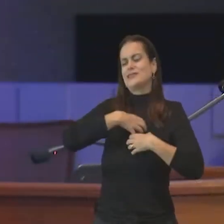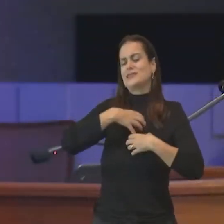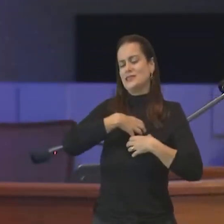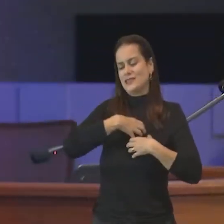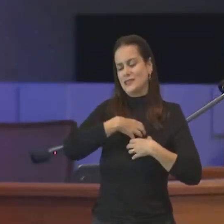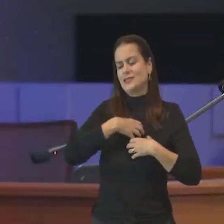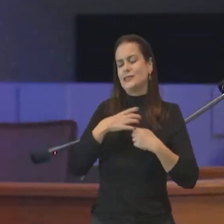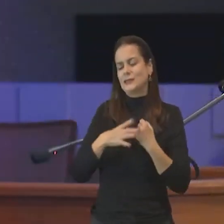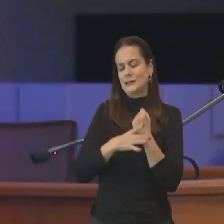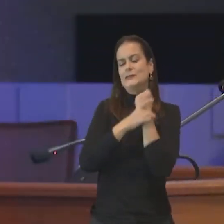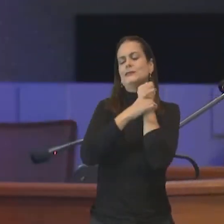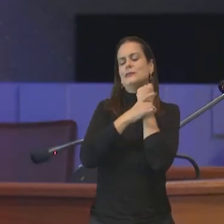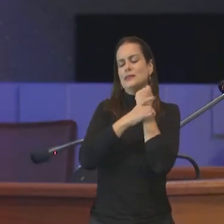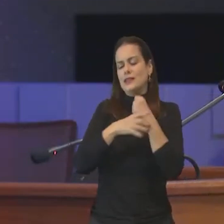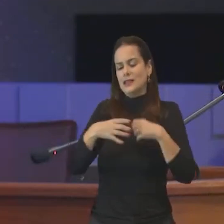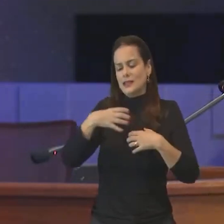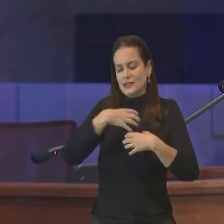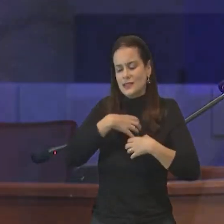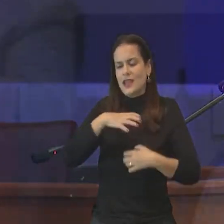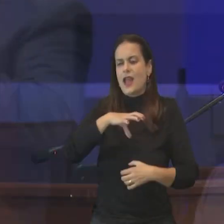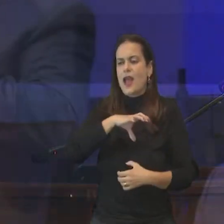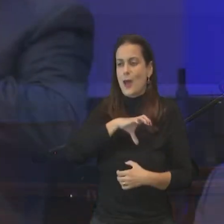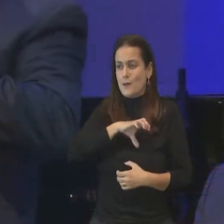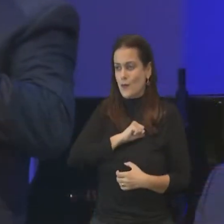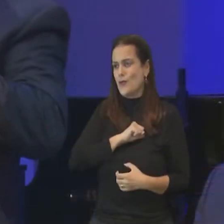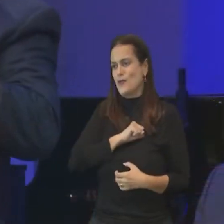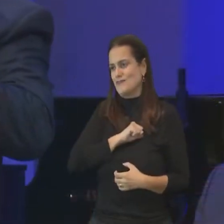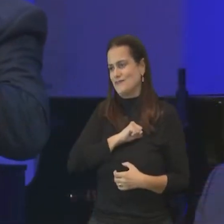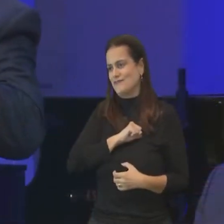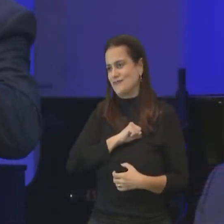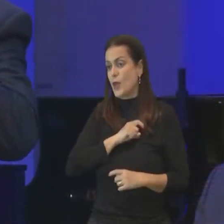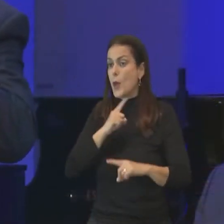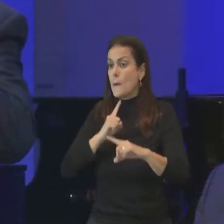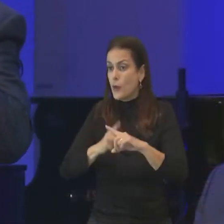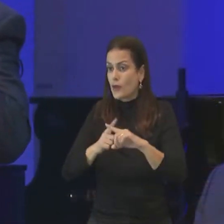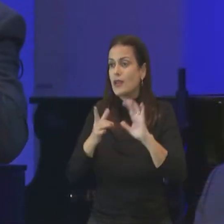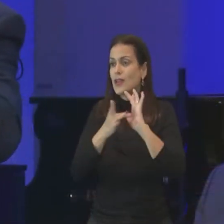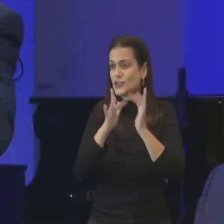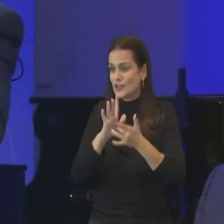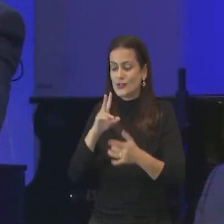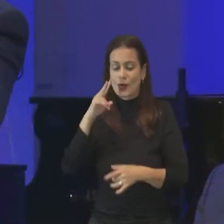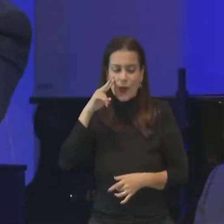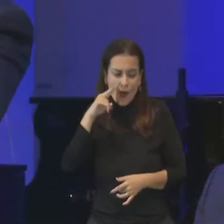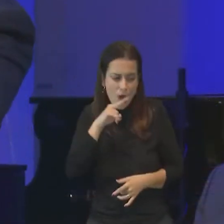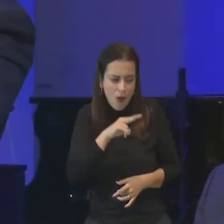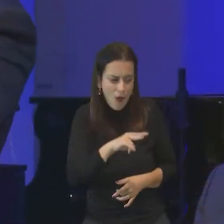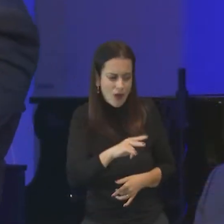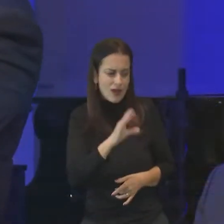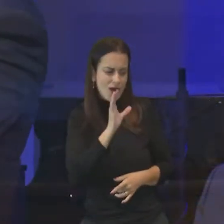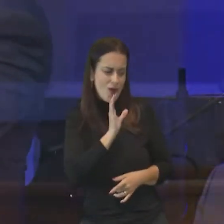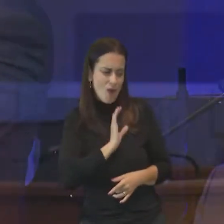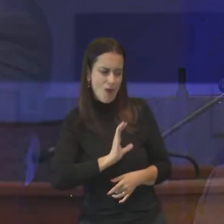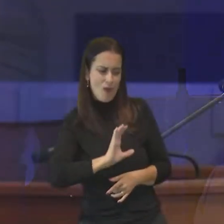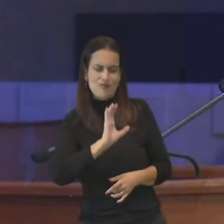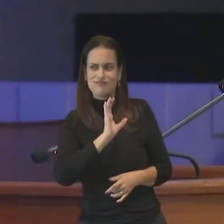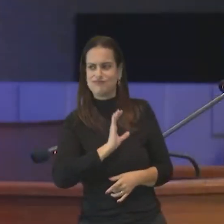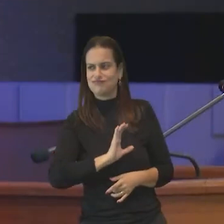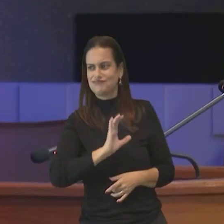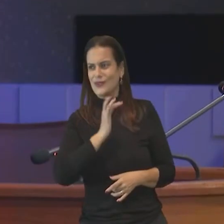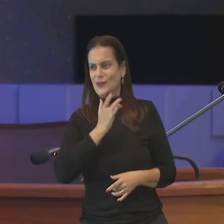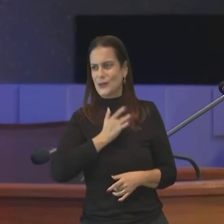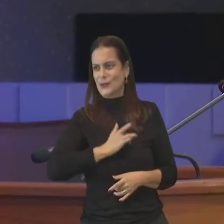sentem seguras e amadas na presença de Jesus, porque Jesus olha com compaixão,